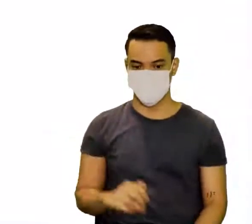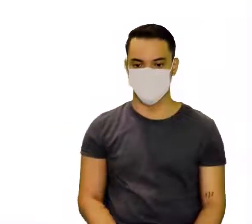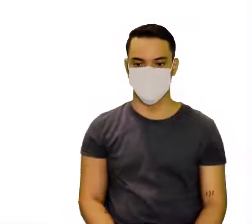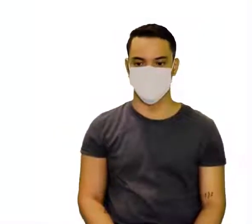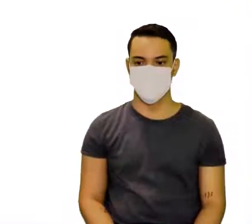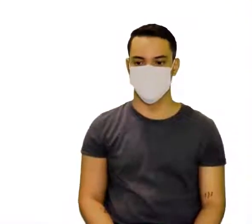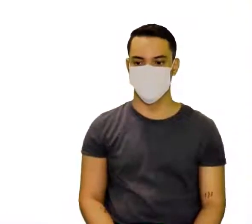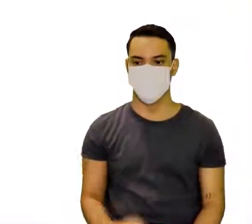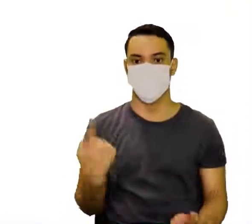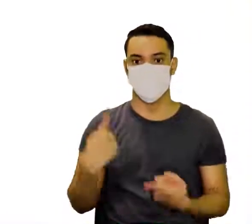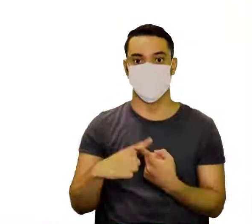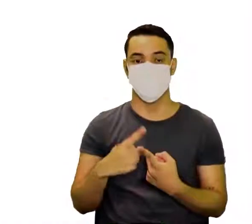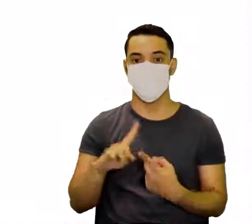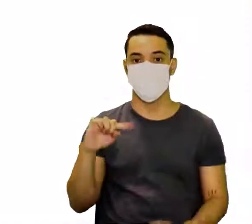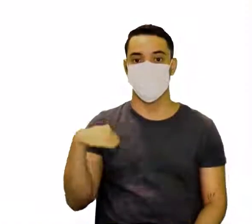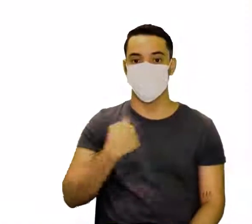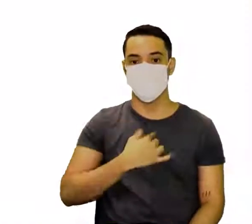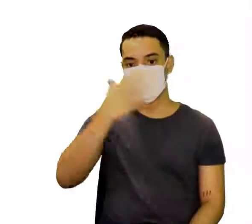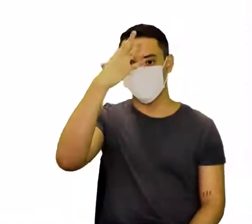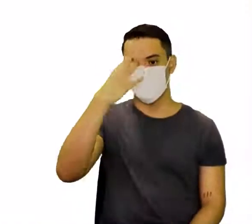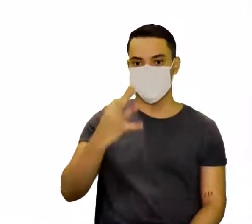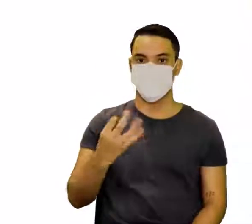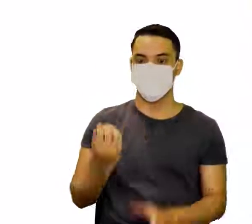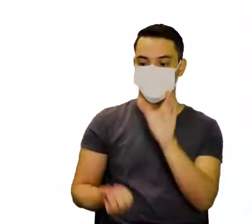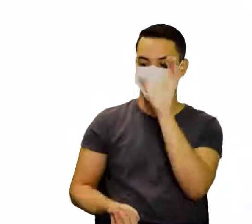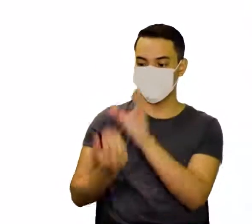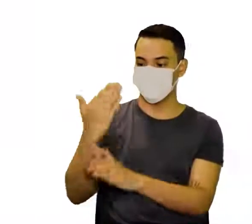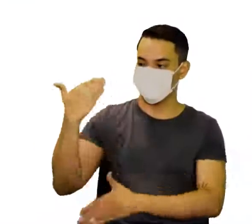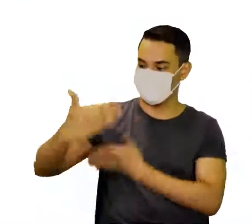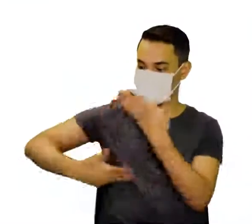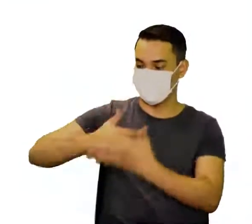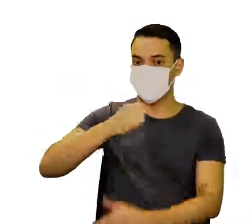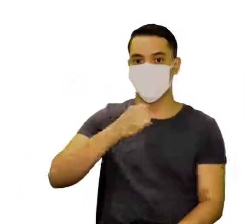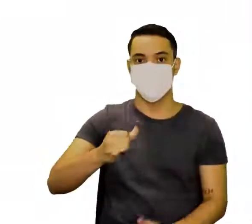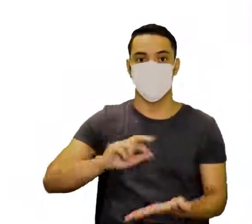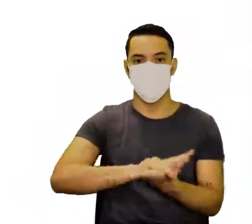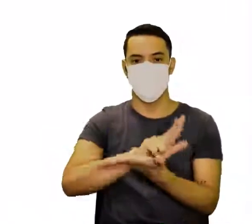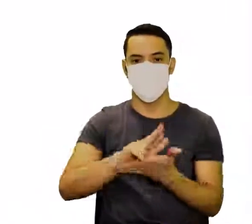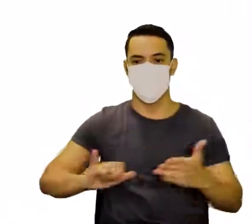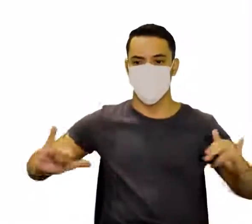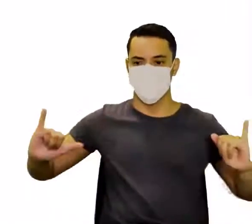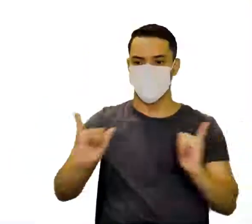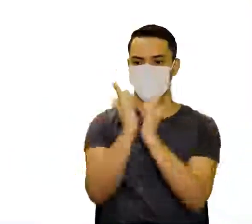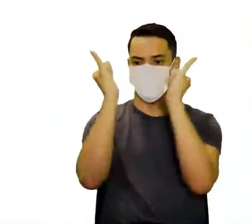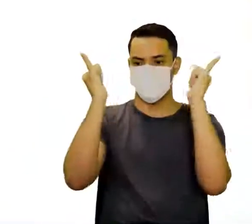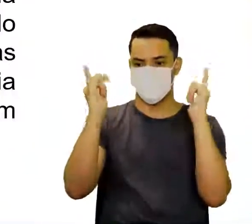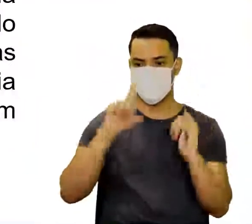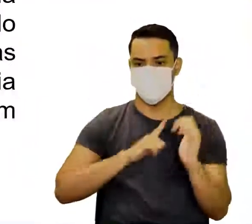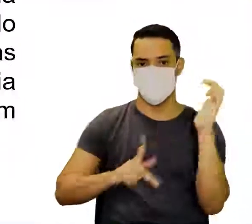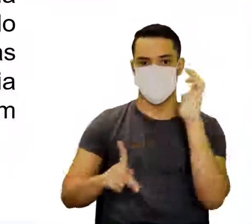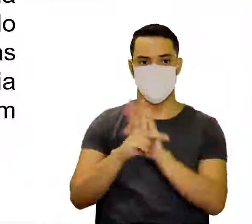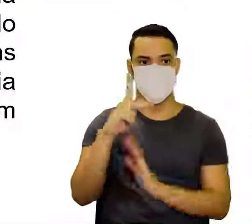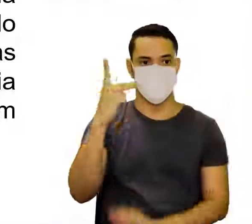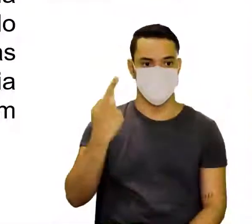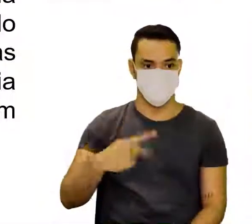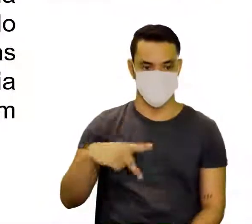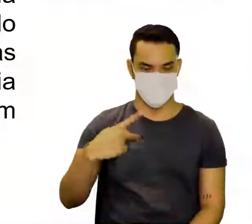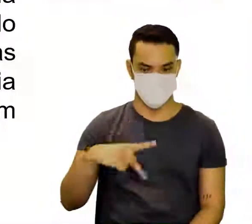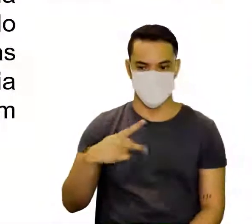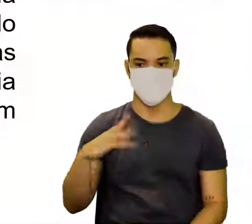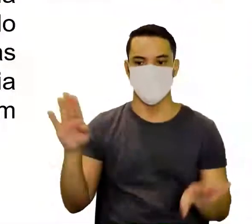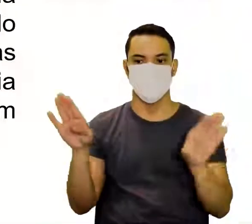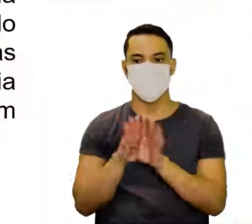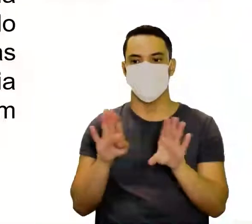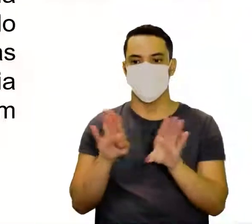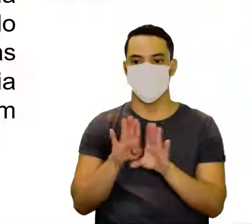gente entender a geração de energia elétrica nas mais diversas usinas que nós temos aí, tá bom? E